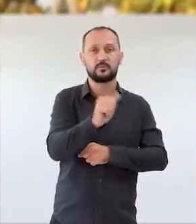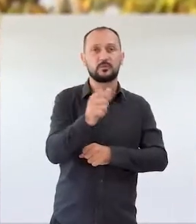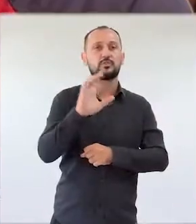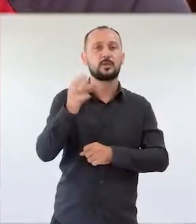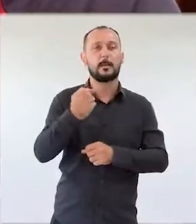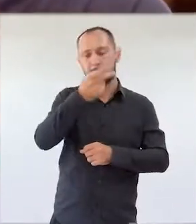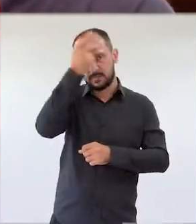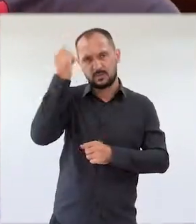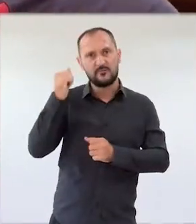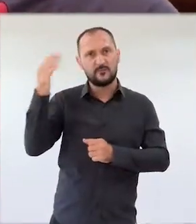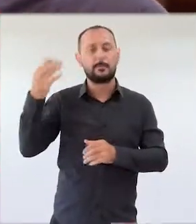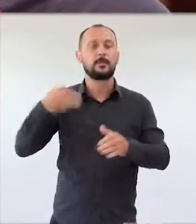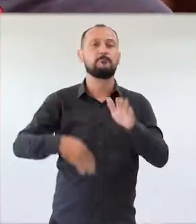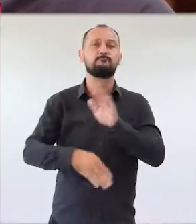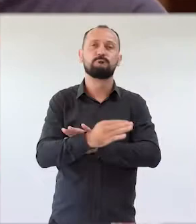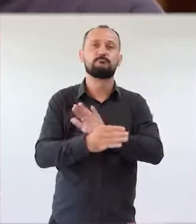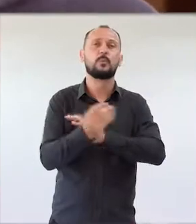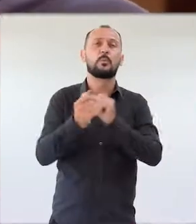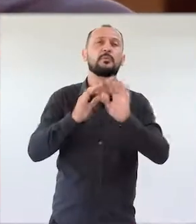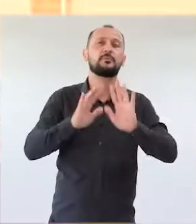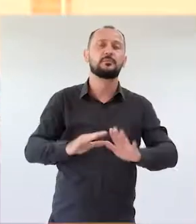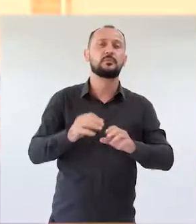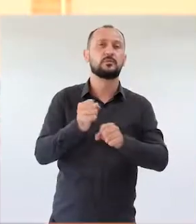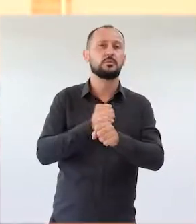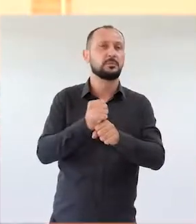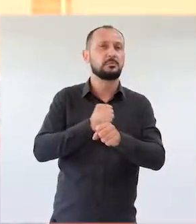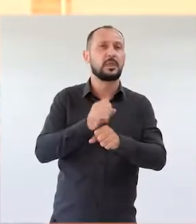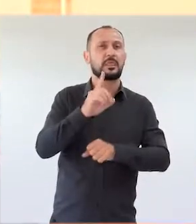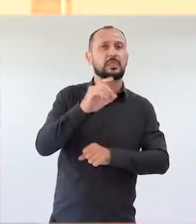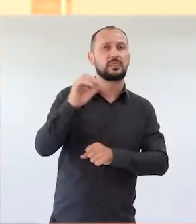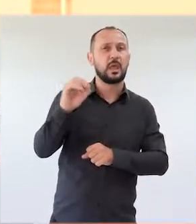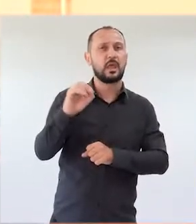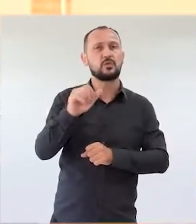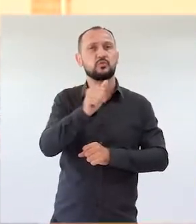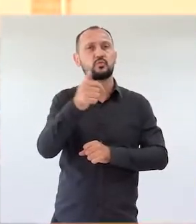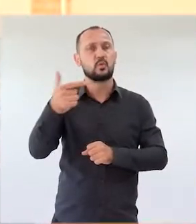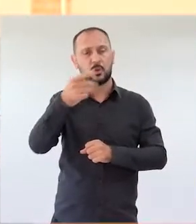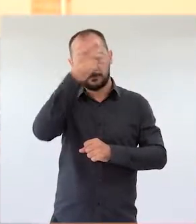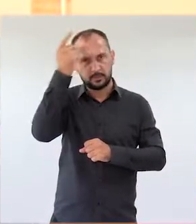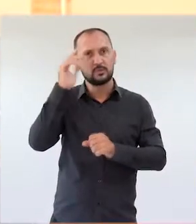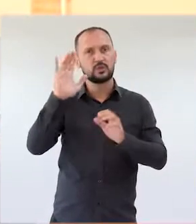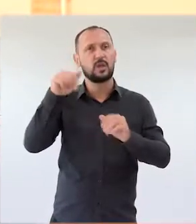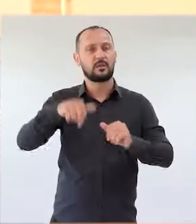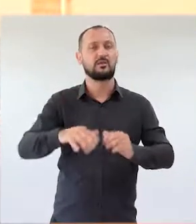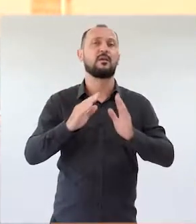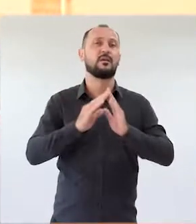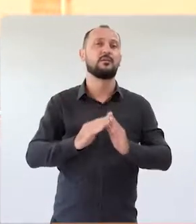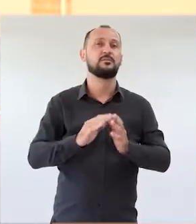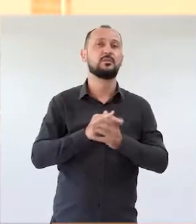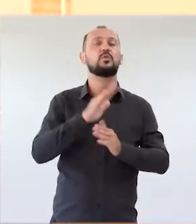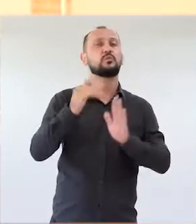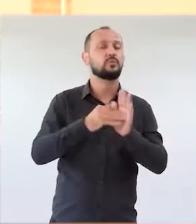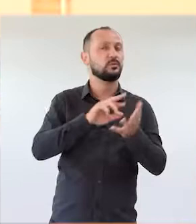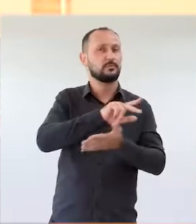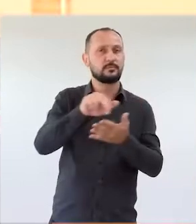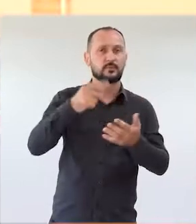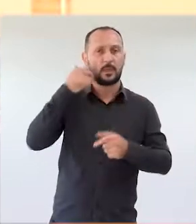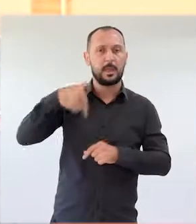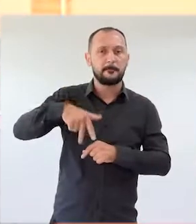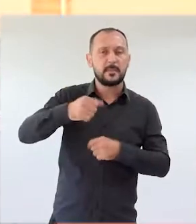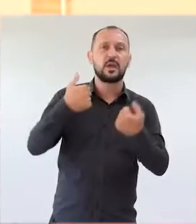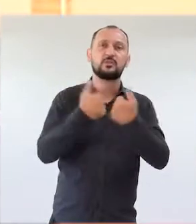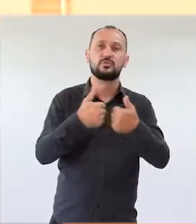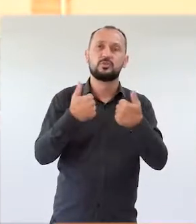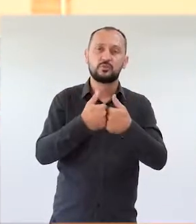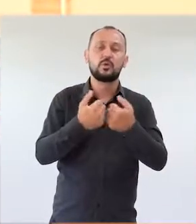2011, Maurício já hospedou muita gente. Então, todo ano, com 10, 12 passam por aqui. E de tudo que é jeito,